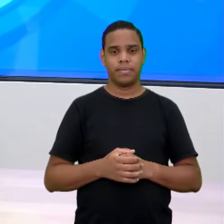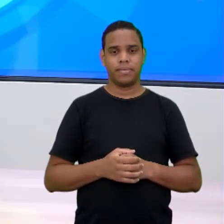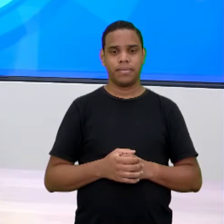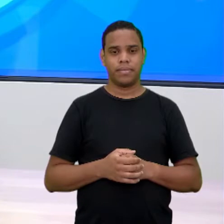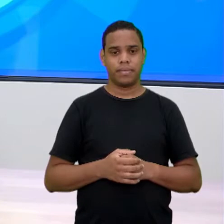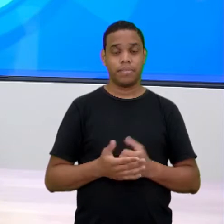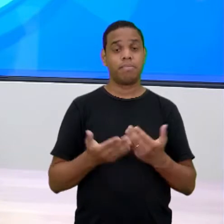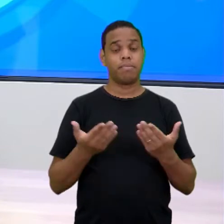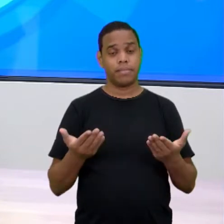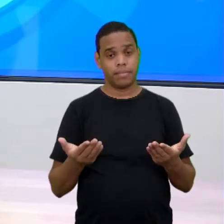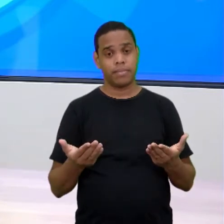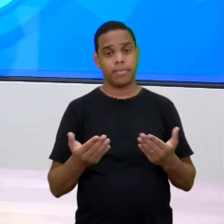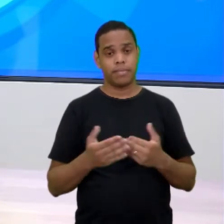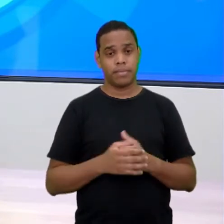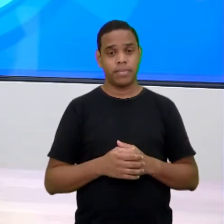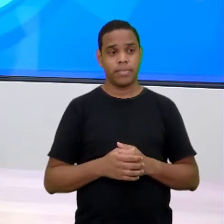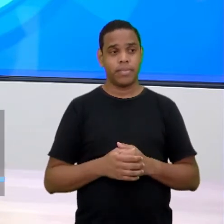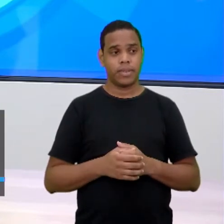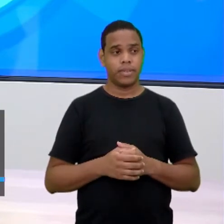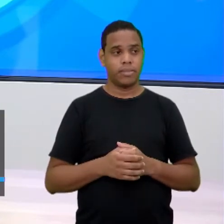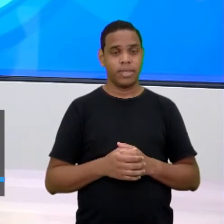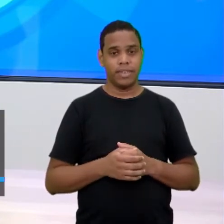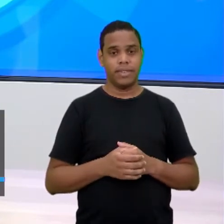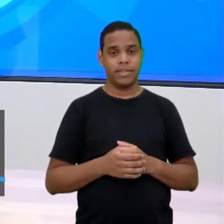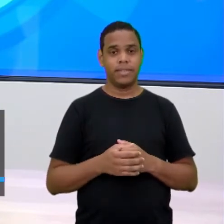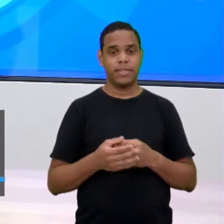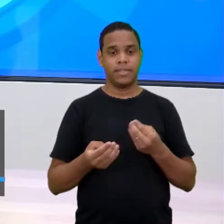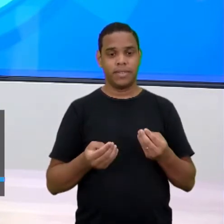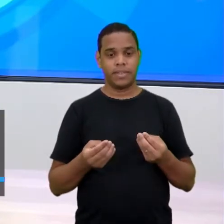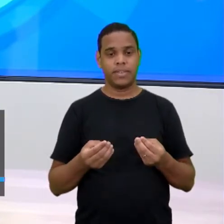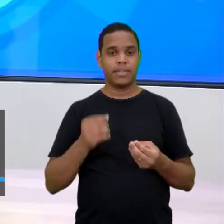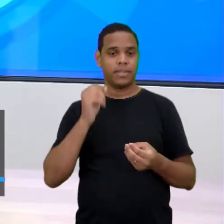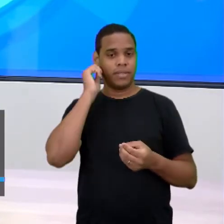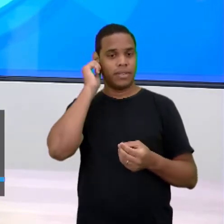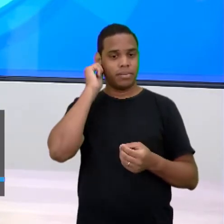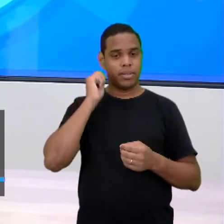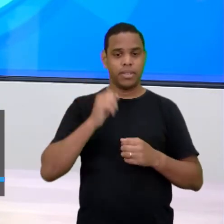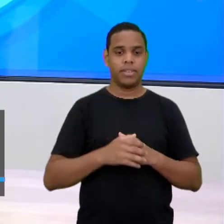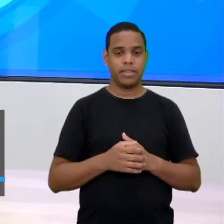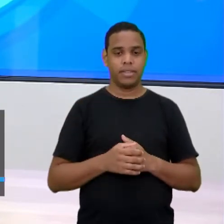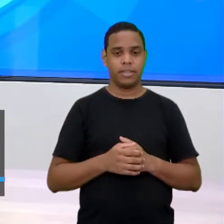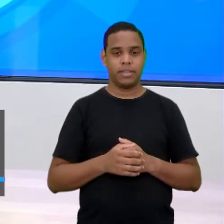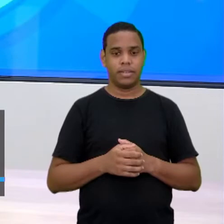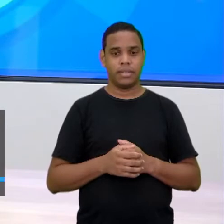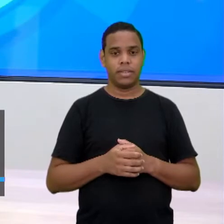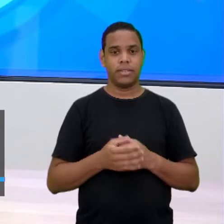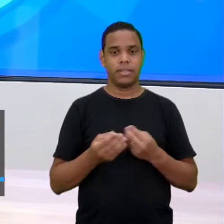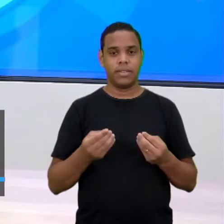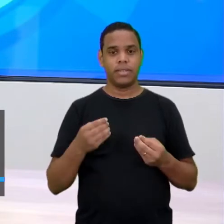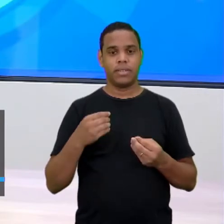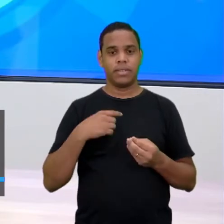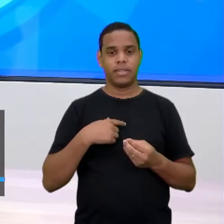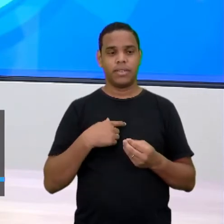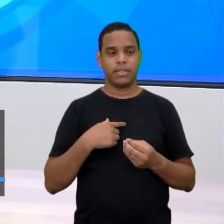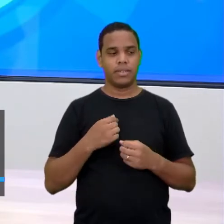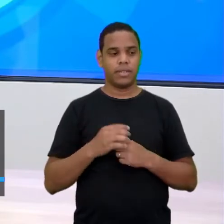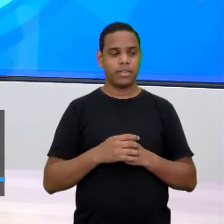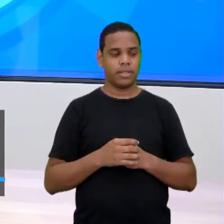Bom, é isso aí, né? Então, educação de qualidade, né? A gente viu aí vários exemplos de que a